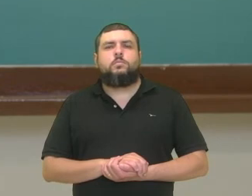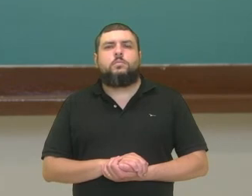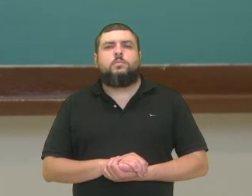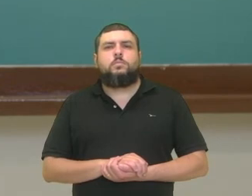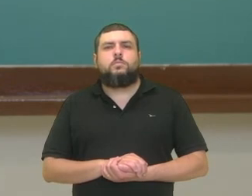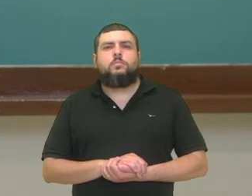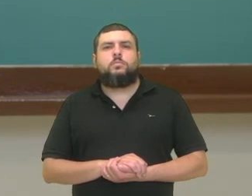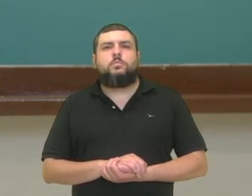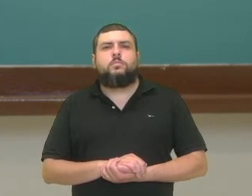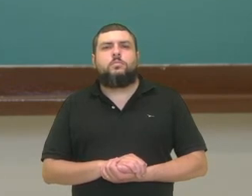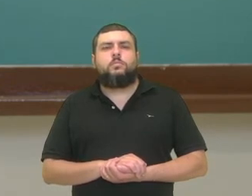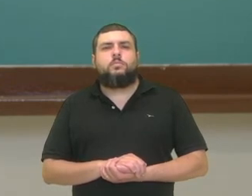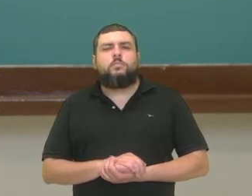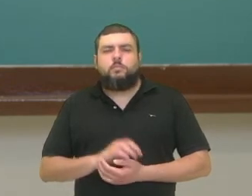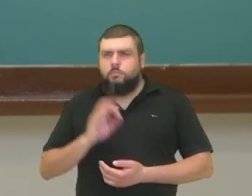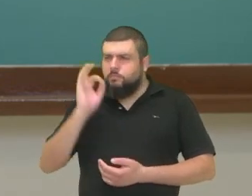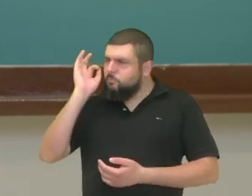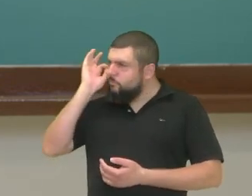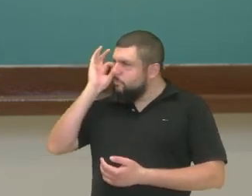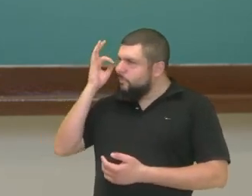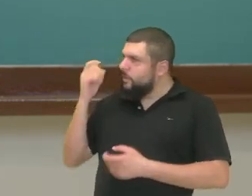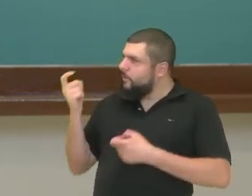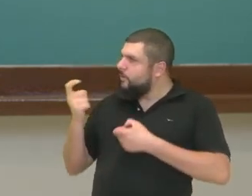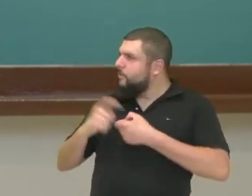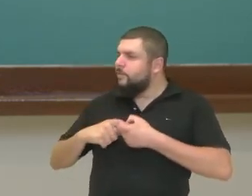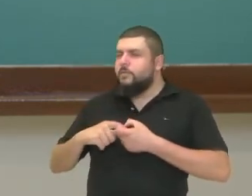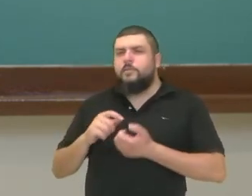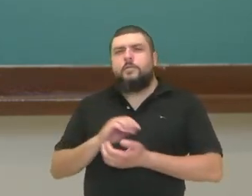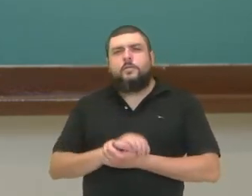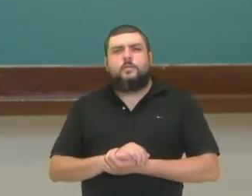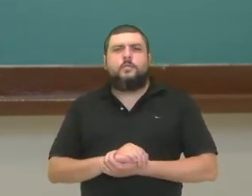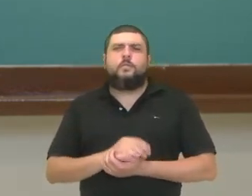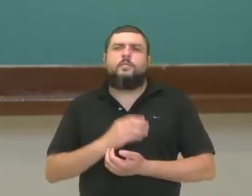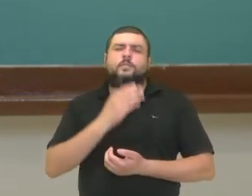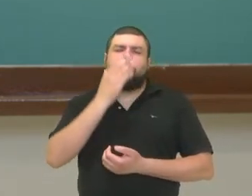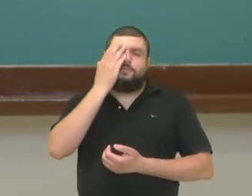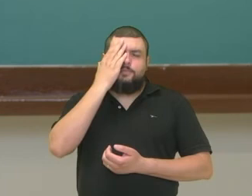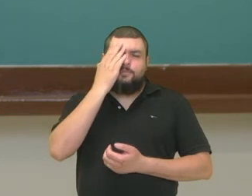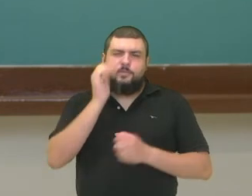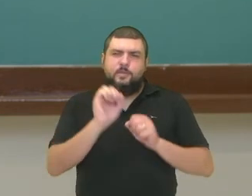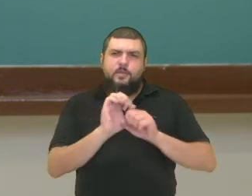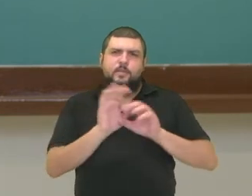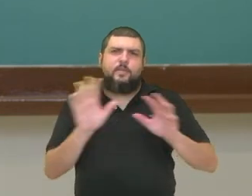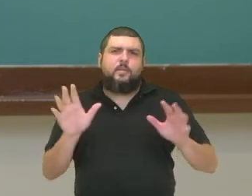Professor, o senhor já retornou, professor? Sim, claro, eu não consigo ficar longe de você.